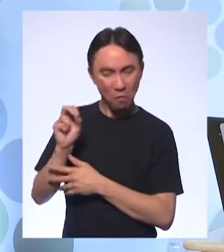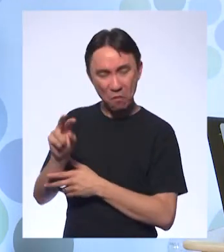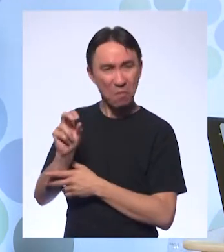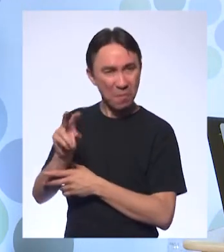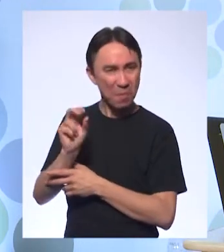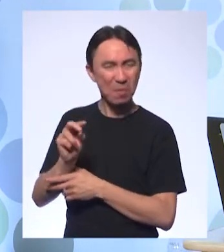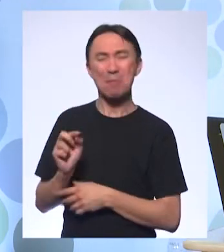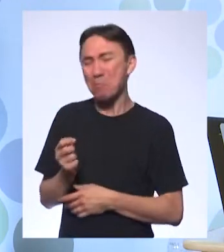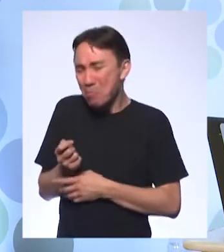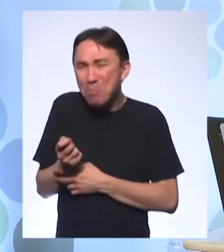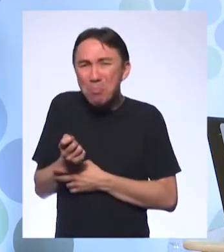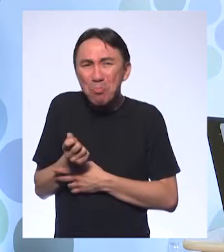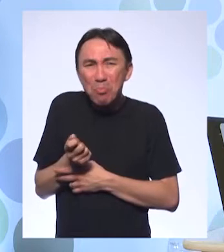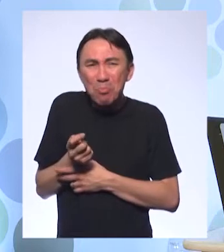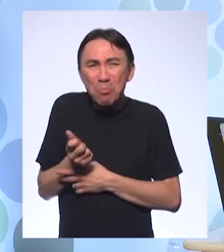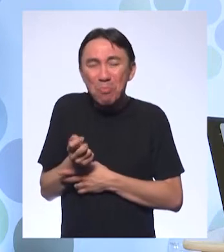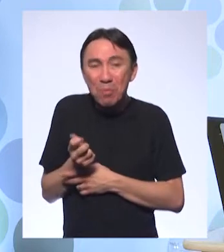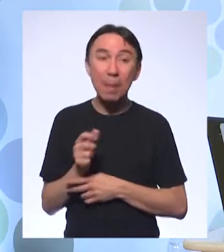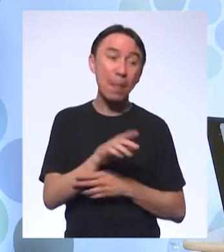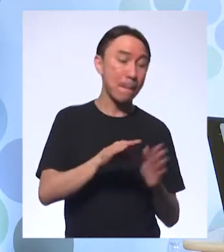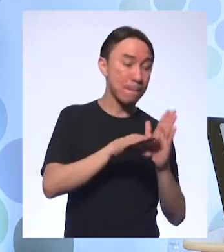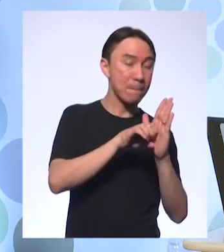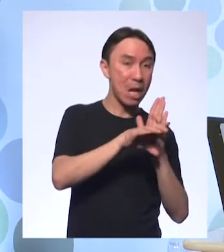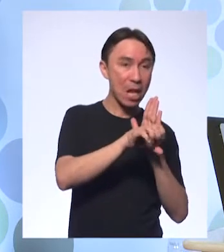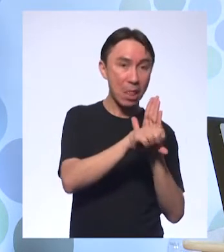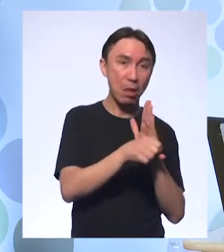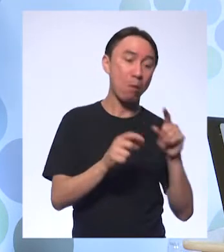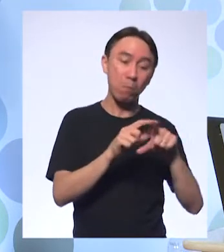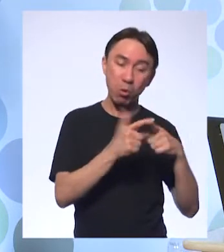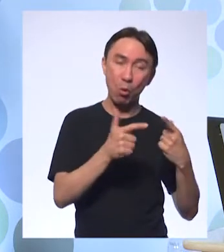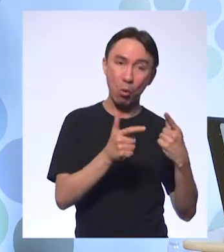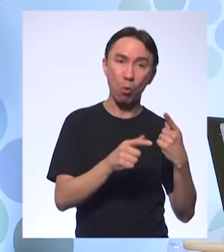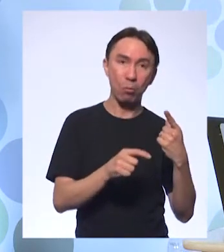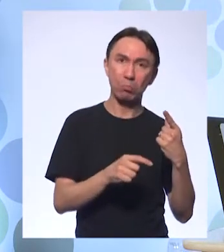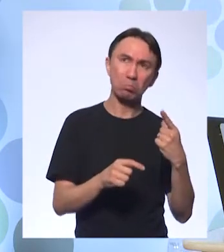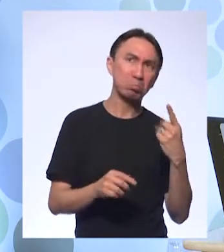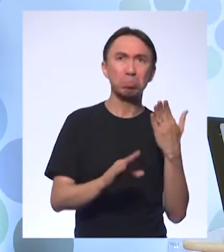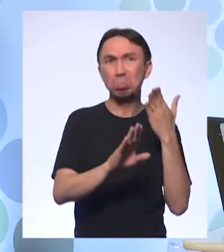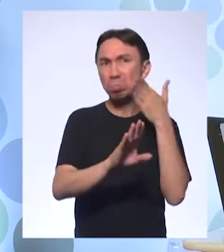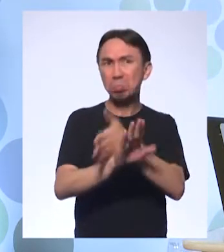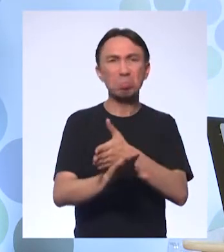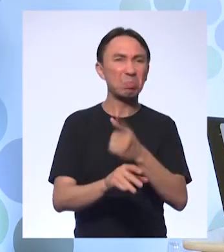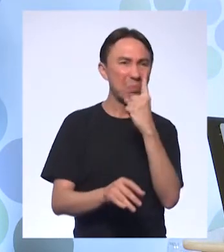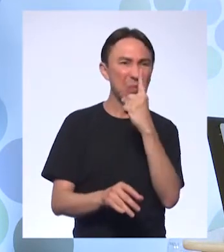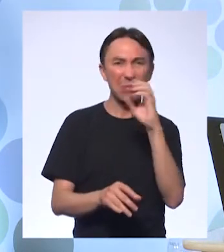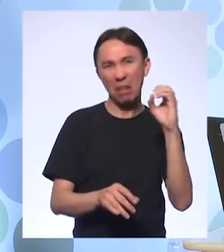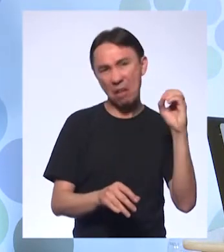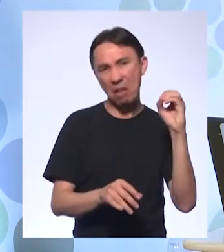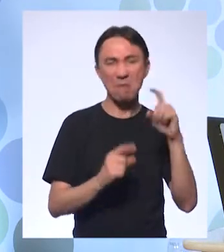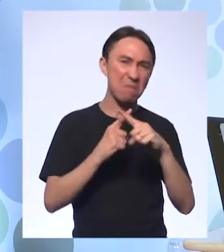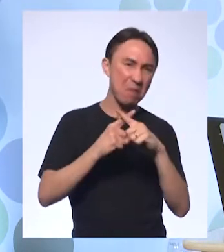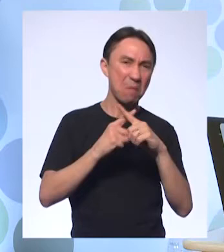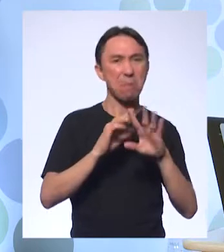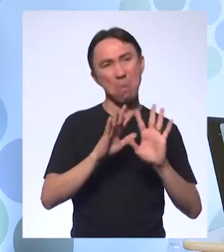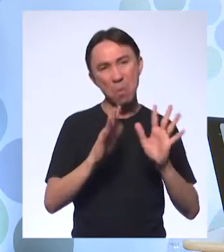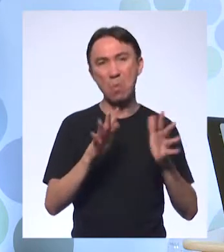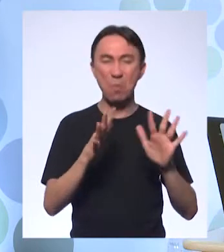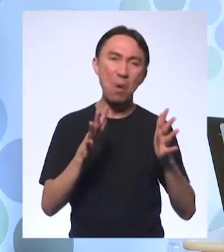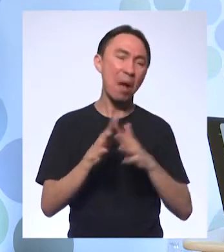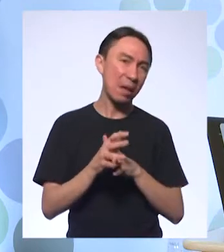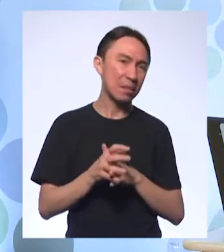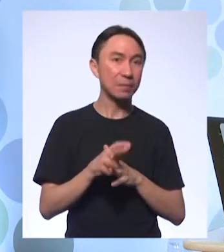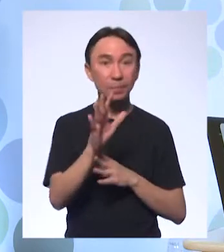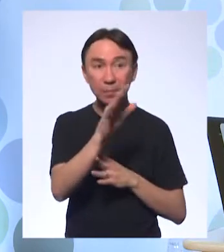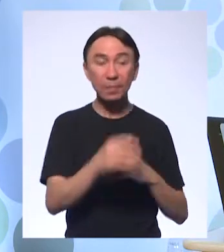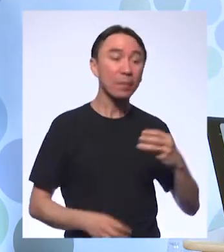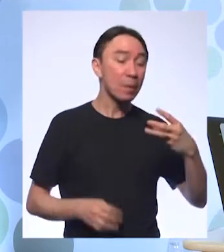ser aí aproximadamente 100 vezes maior. Né? E lembrando que essa mesma bactéria vai ser aproximadamente aí 50, 100 vezes menor do que uma célula do nosso